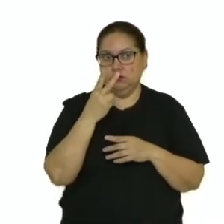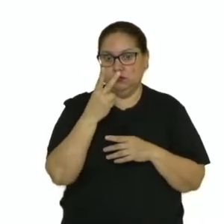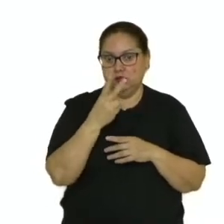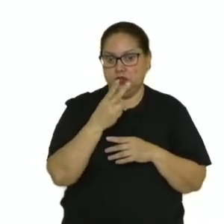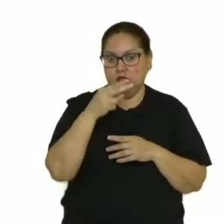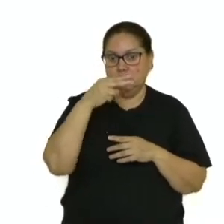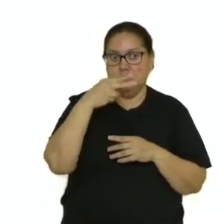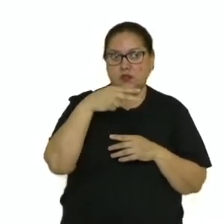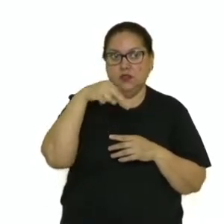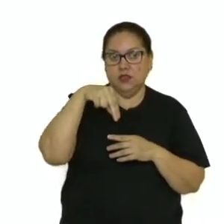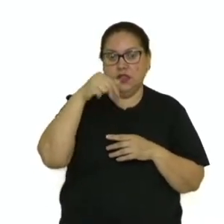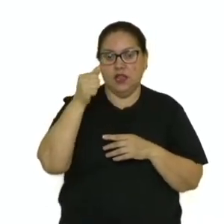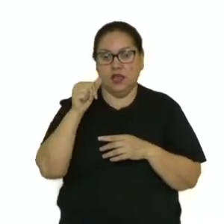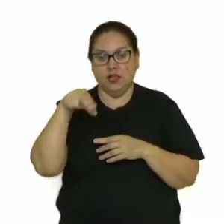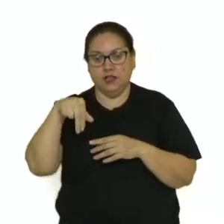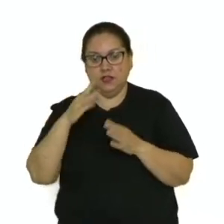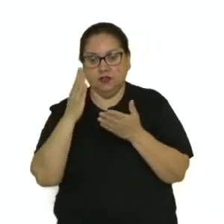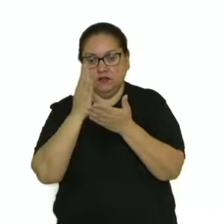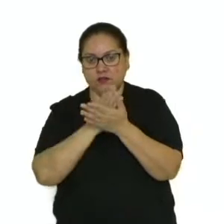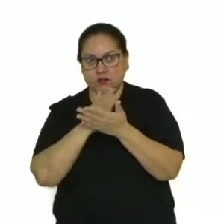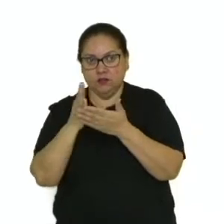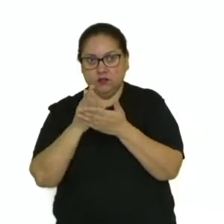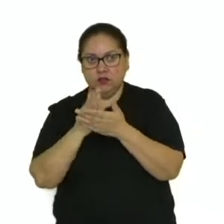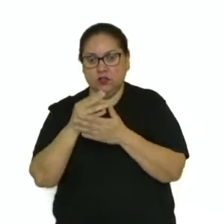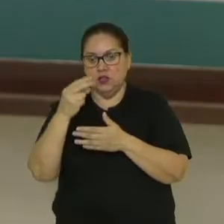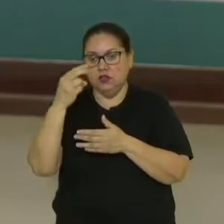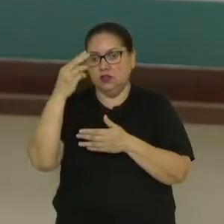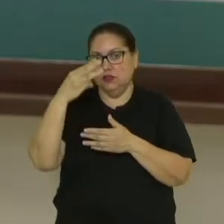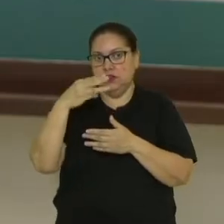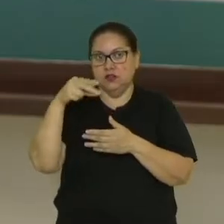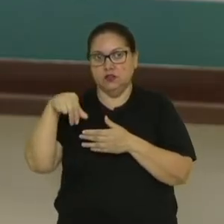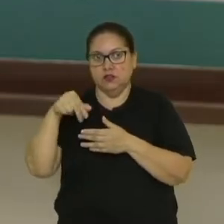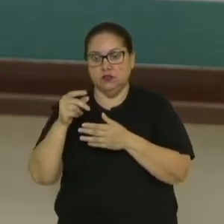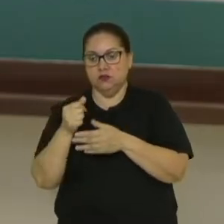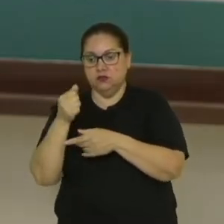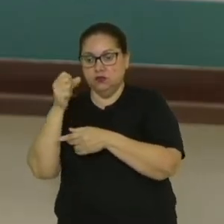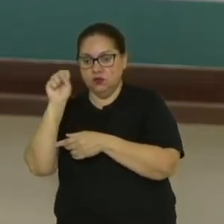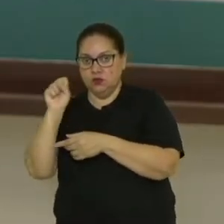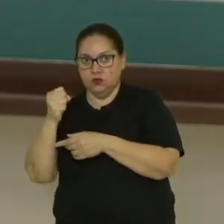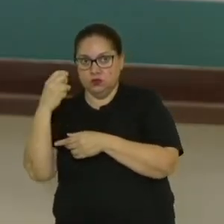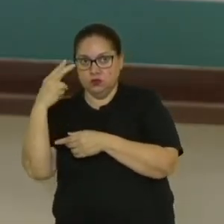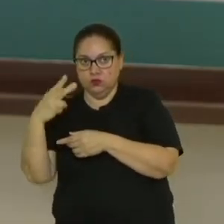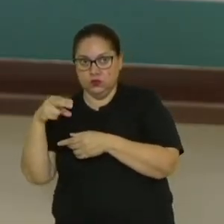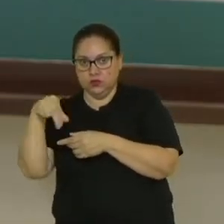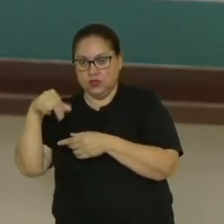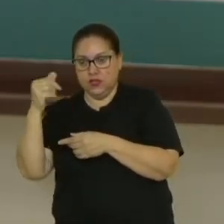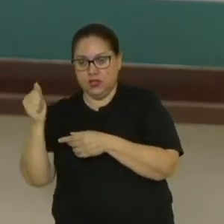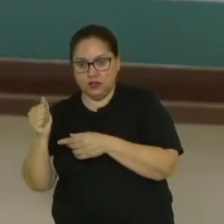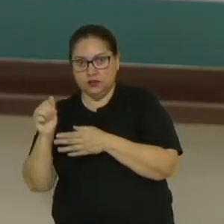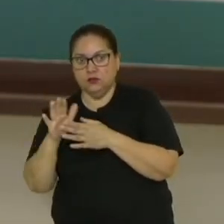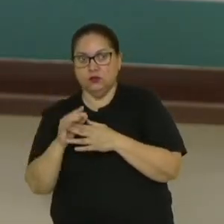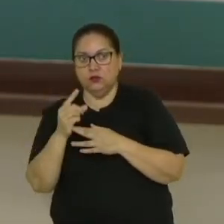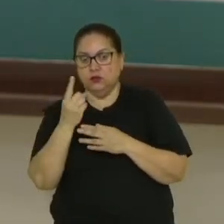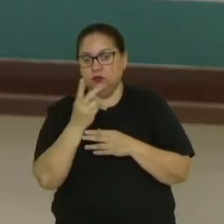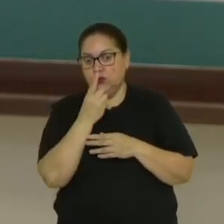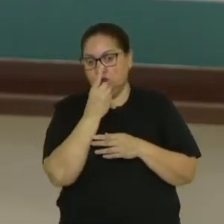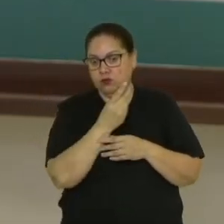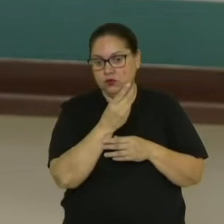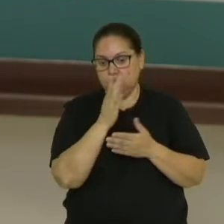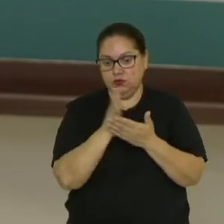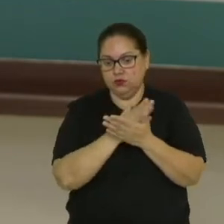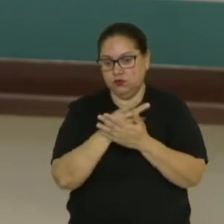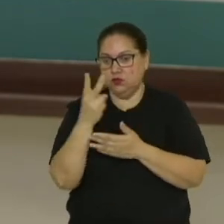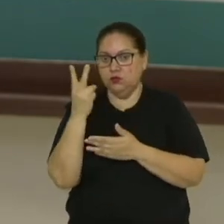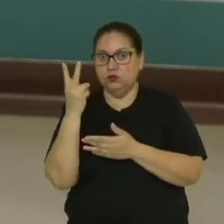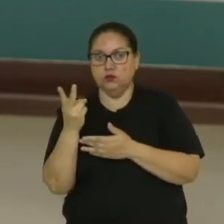nitrato de sódio, que ele vai se dividir, né, no gás nitrogênio e no sódio sólido. Então a gente tem uma substância que se divide em